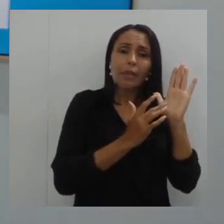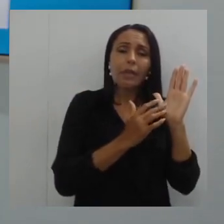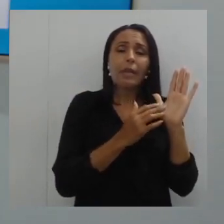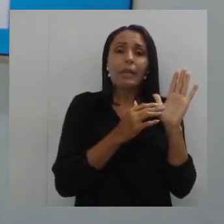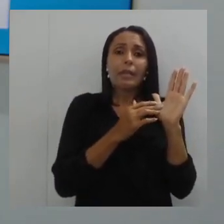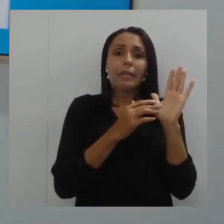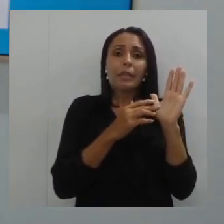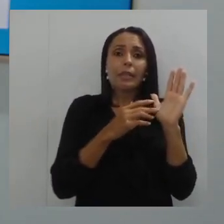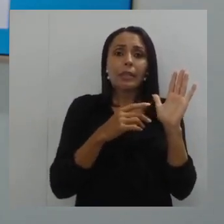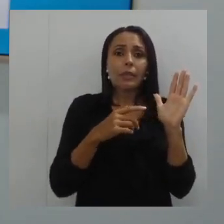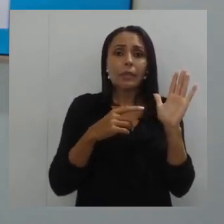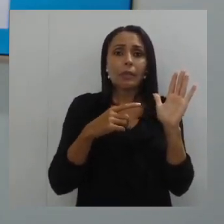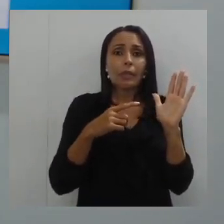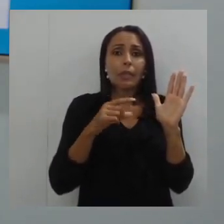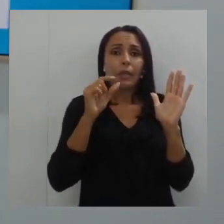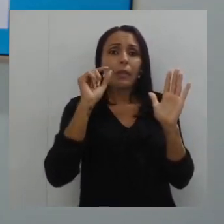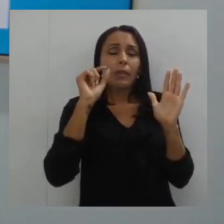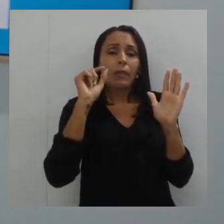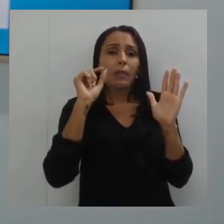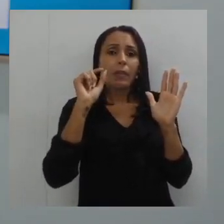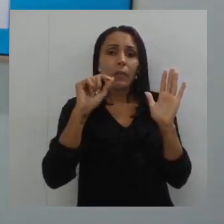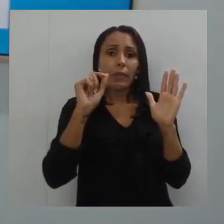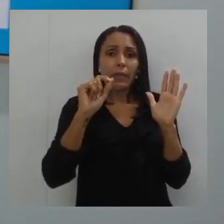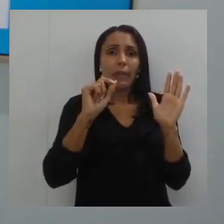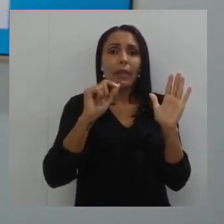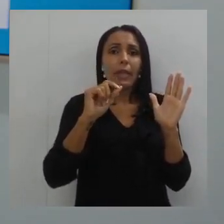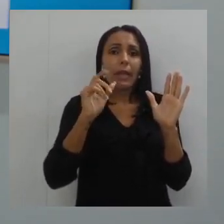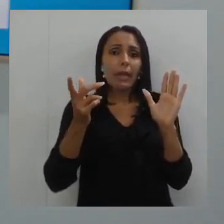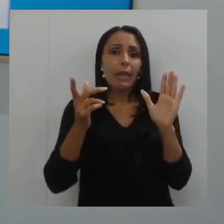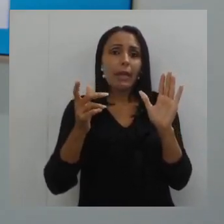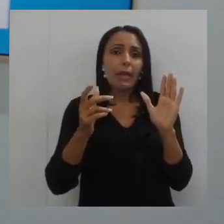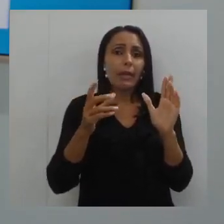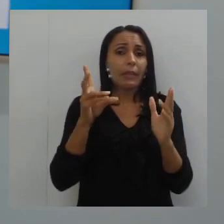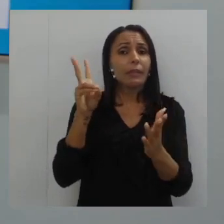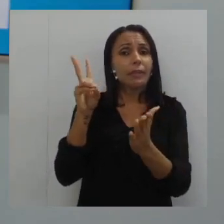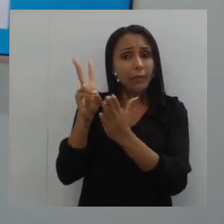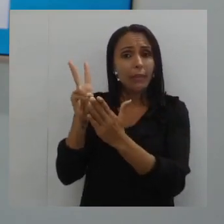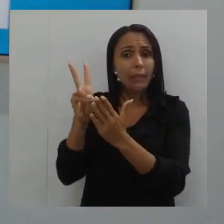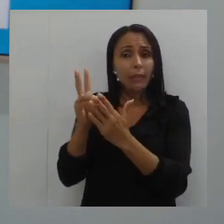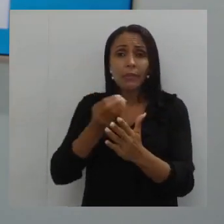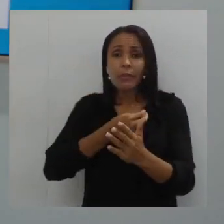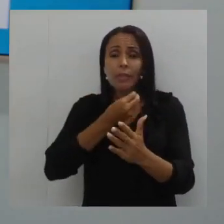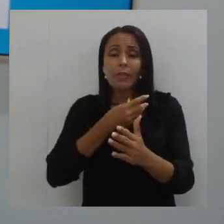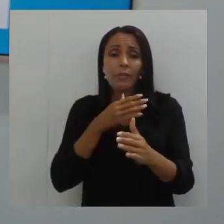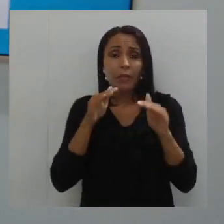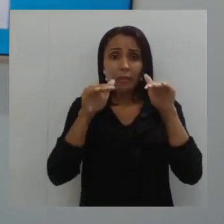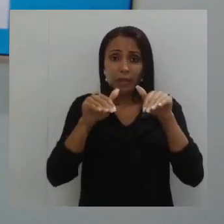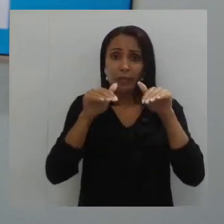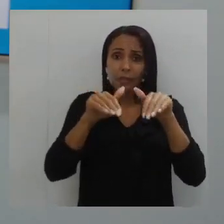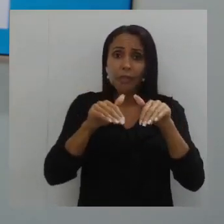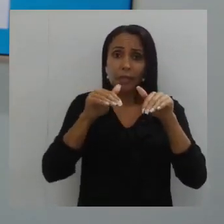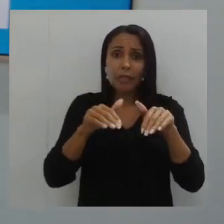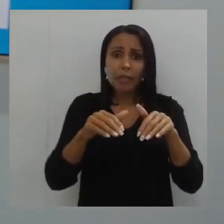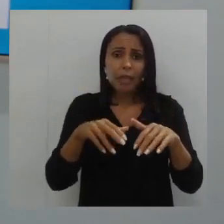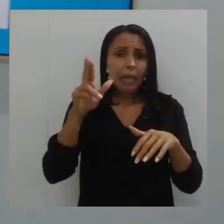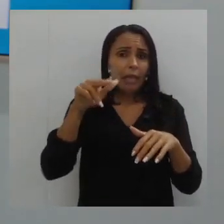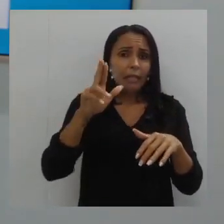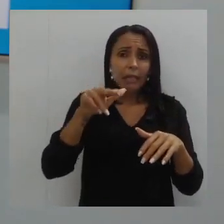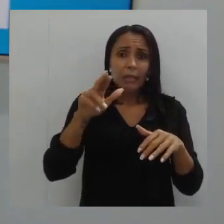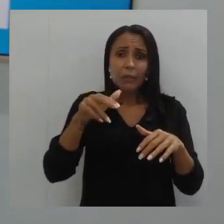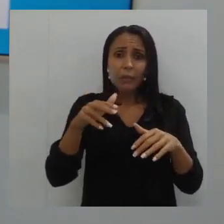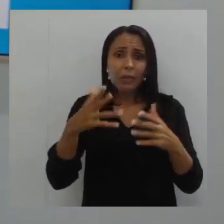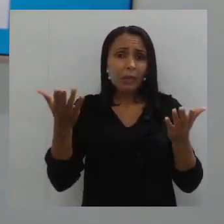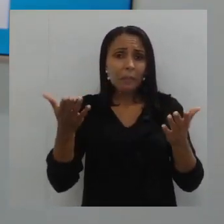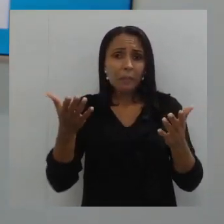aqueles, o que os aborígenes australianos, ou que são índios que vivem na Austrália, que eles nunca se perdem no deserto, eles têm mais